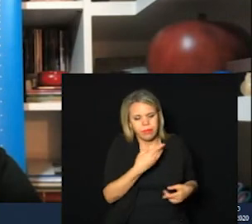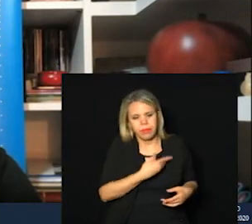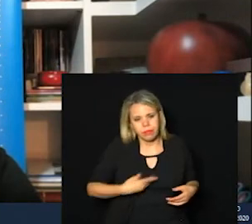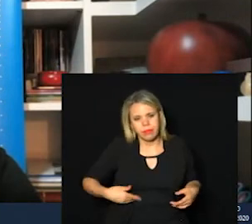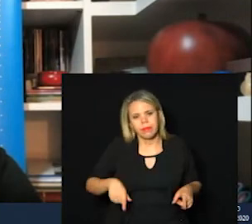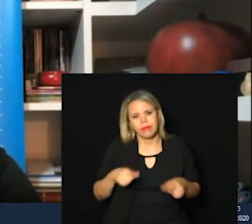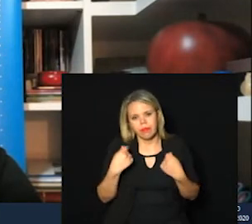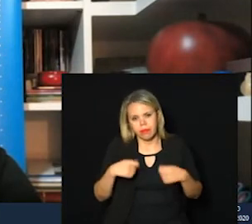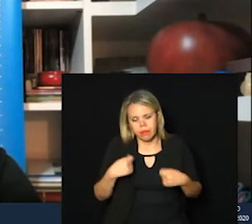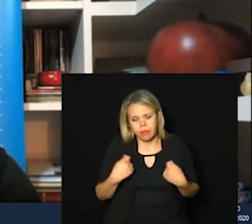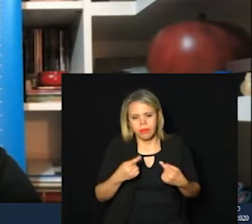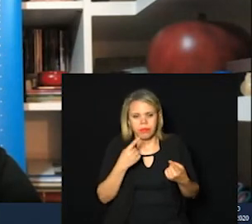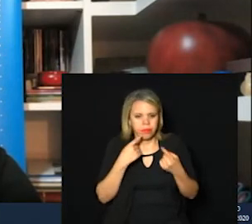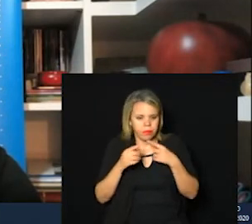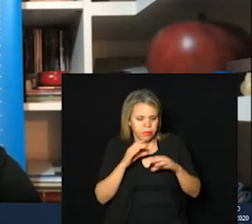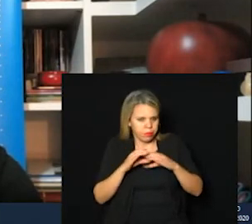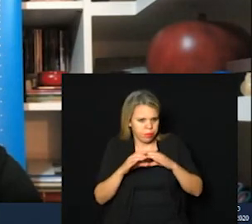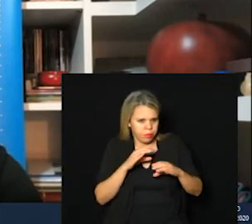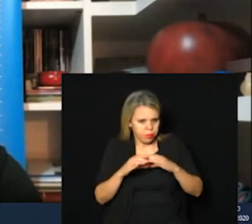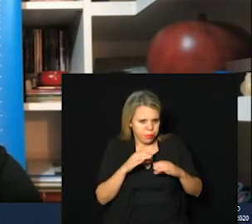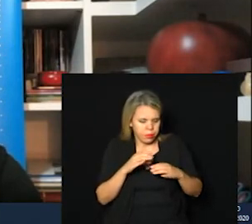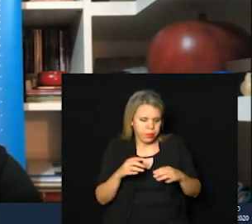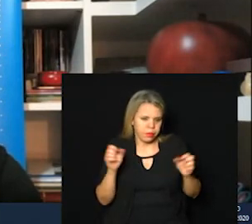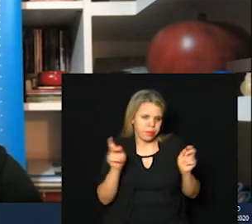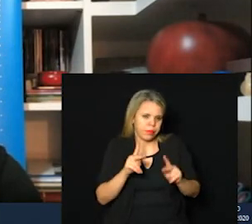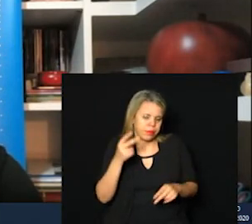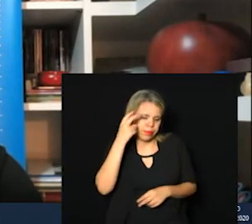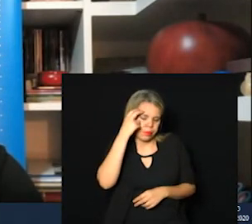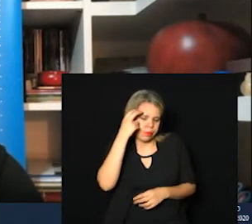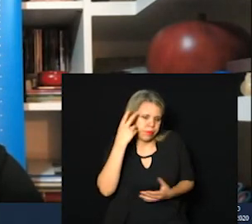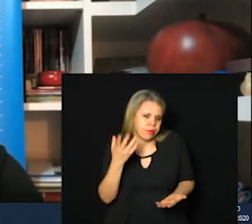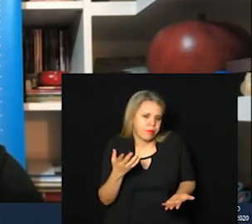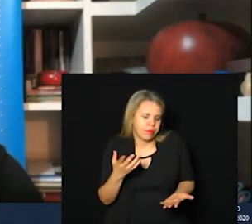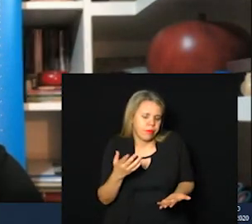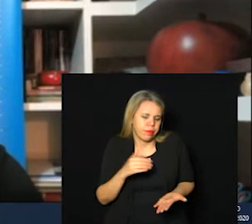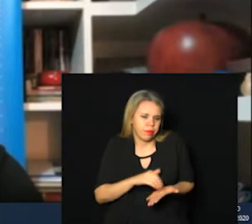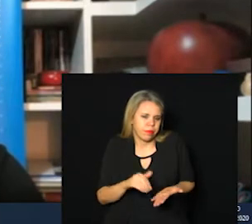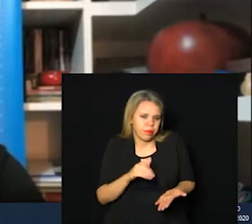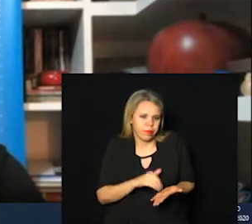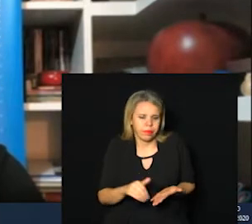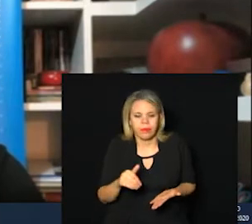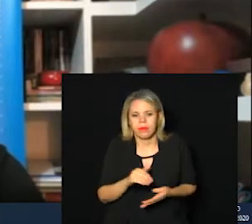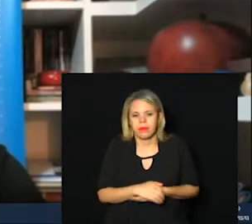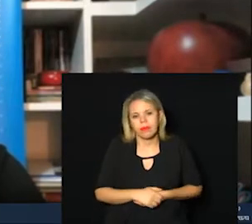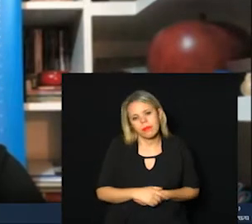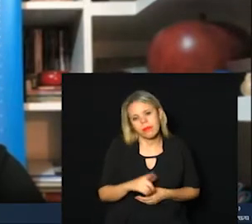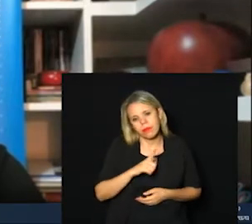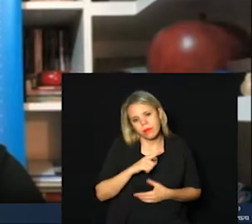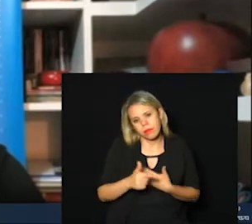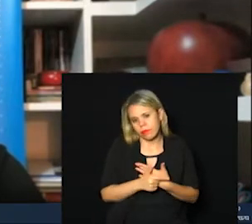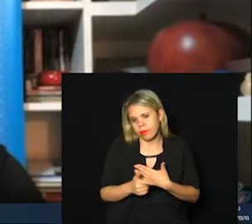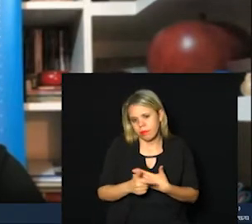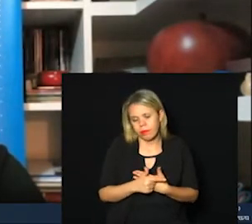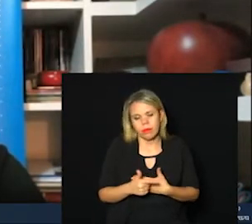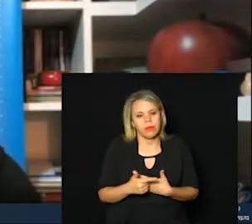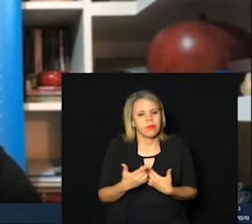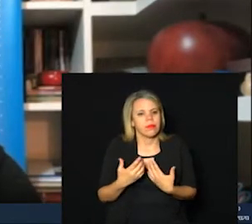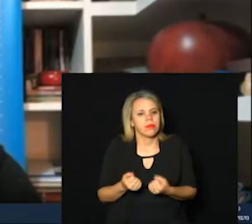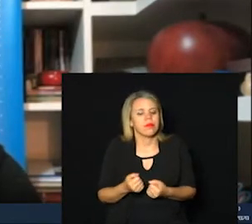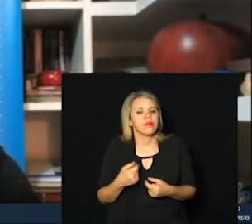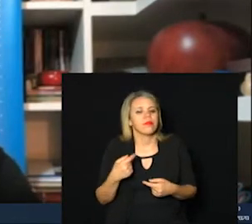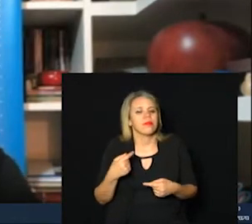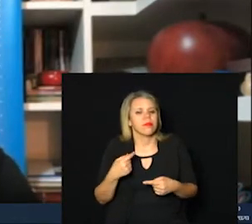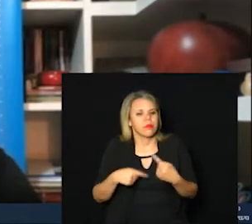precisam dialogar com a cultura de paz. E sendo a nossa secretaria uma secretaria que tem a função de gerir uma política de